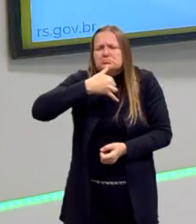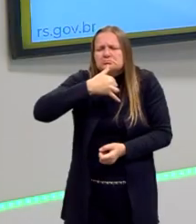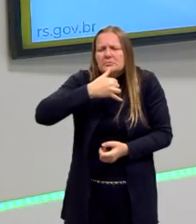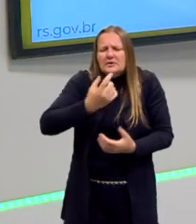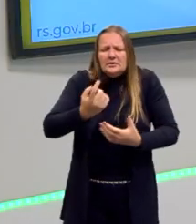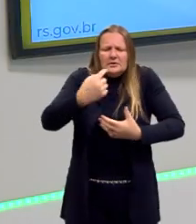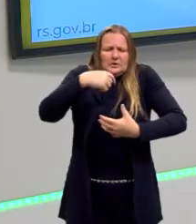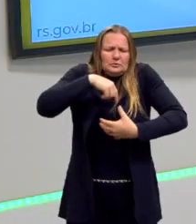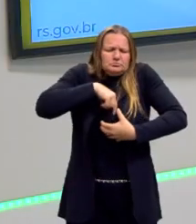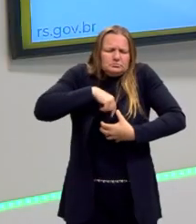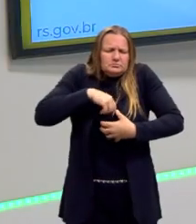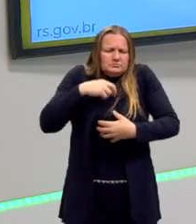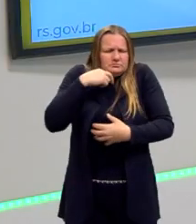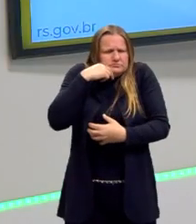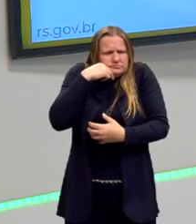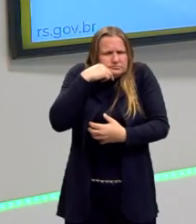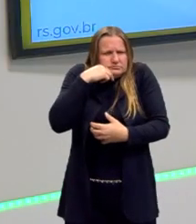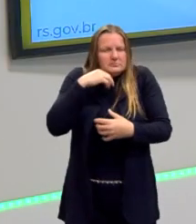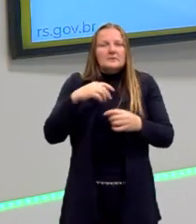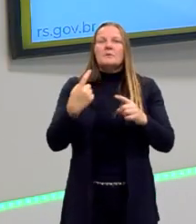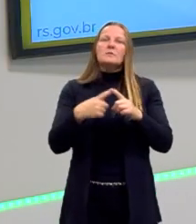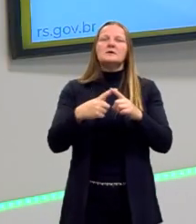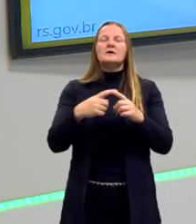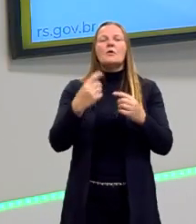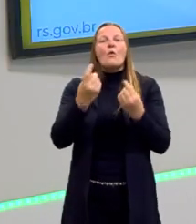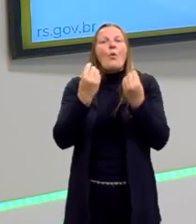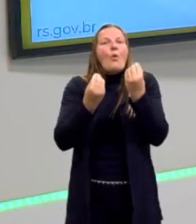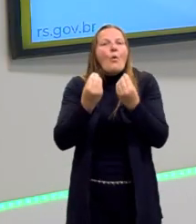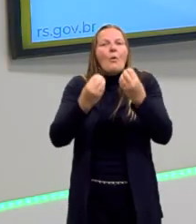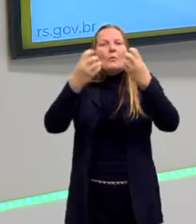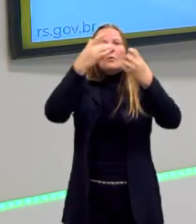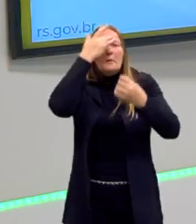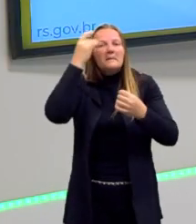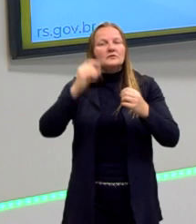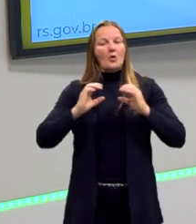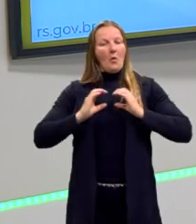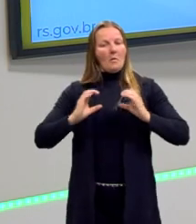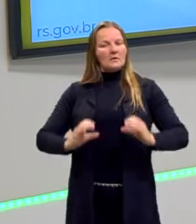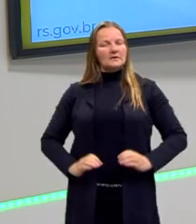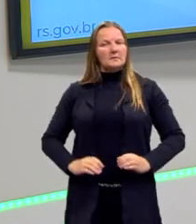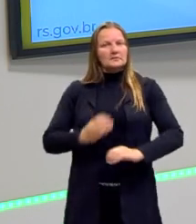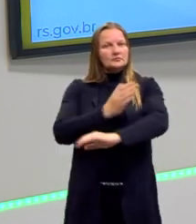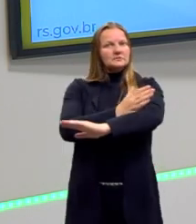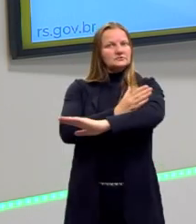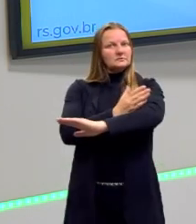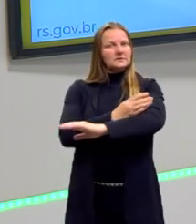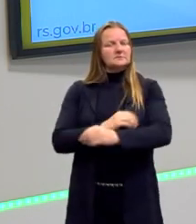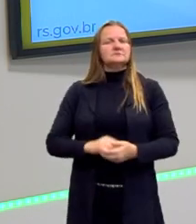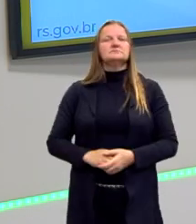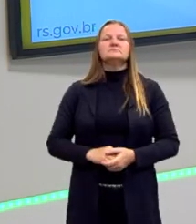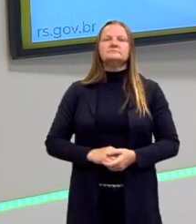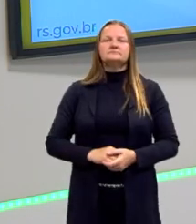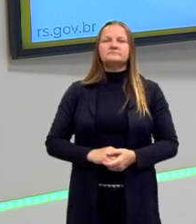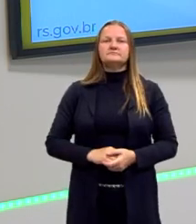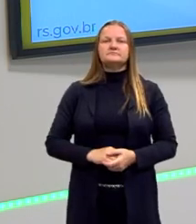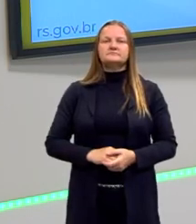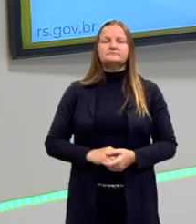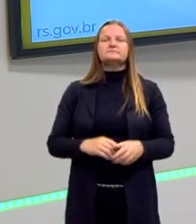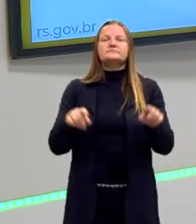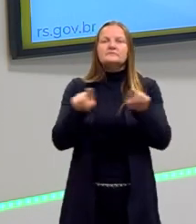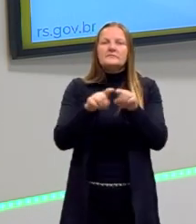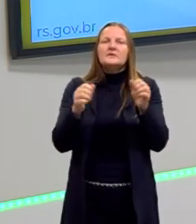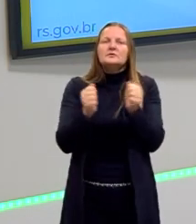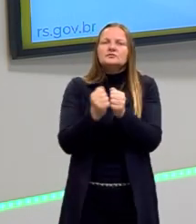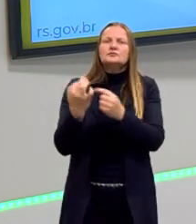recolhidas recatadas era uma forma de como as pessoas deveriam se comportar na Idade Média né E aqui